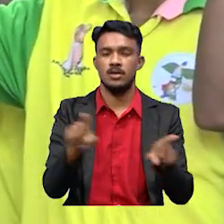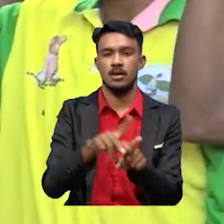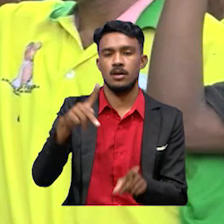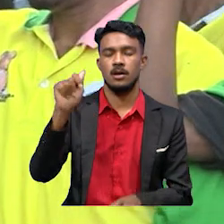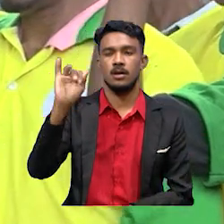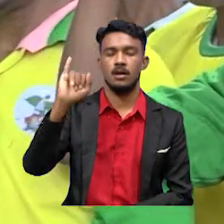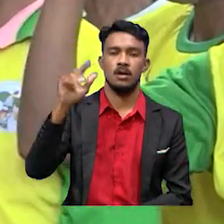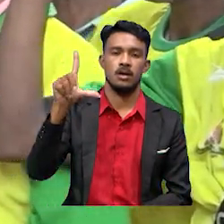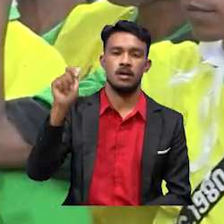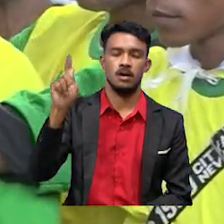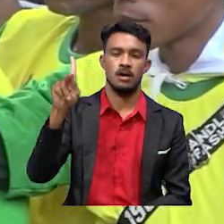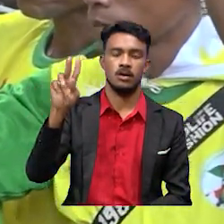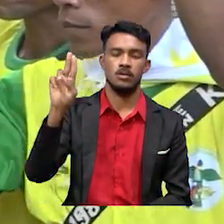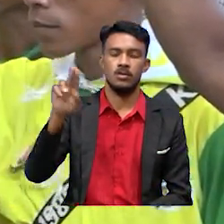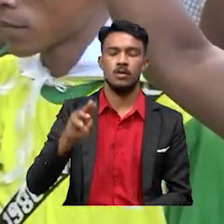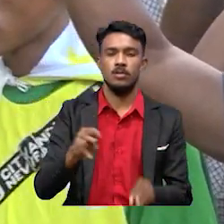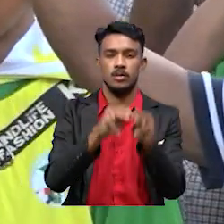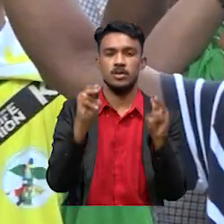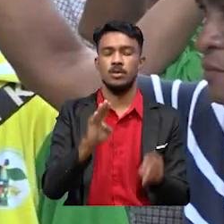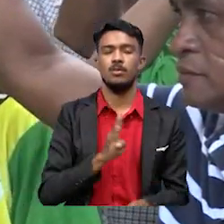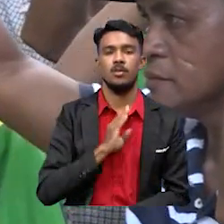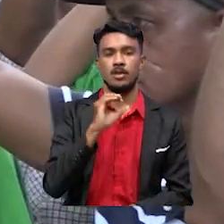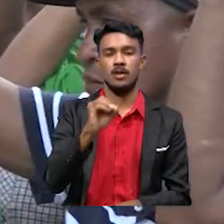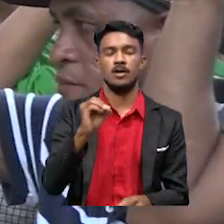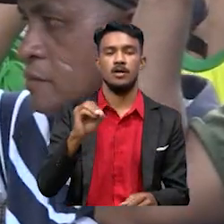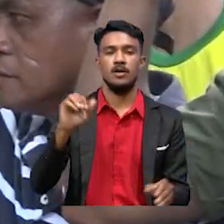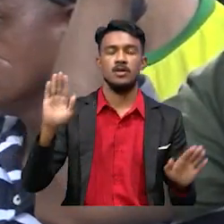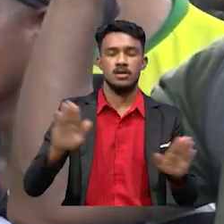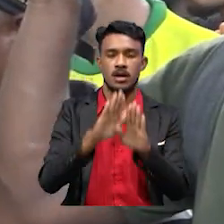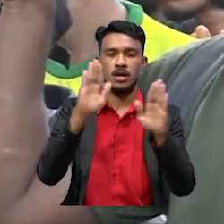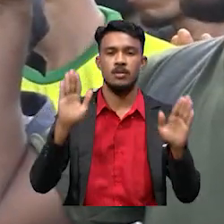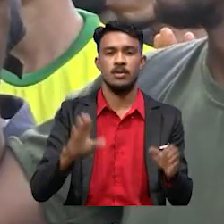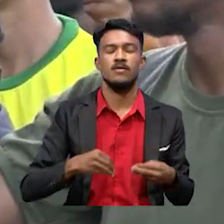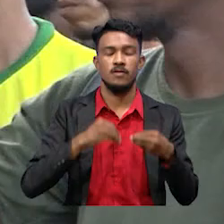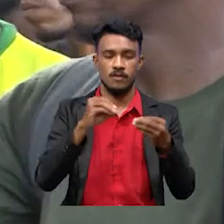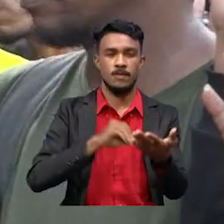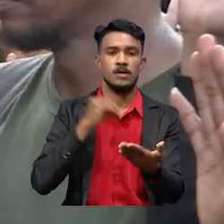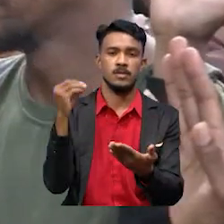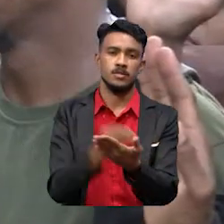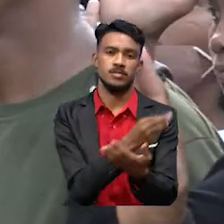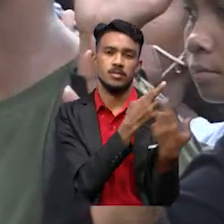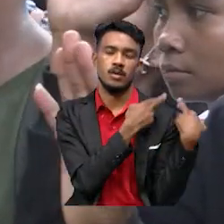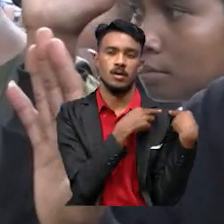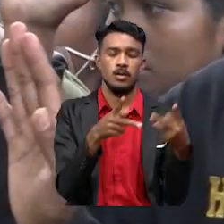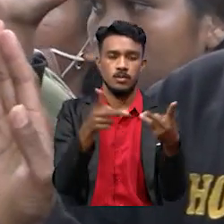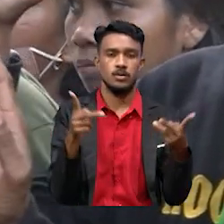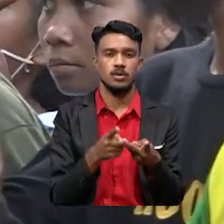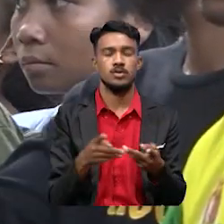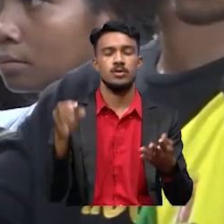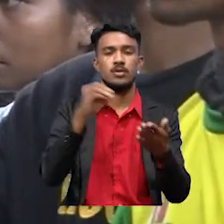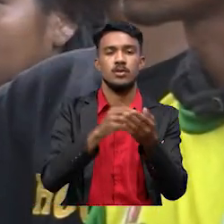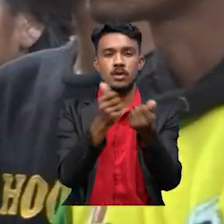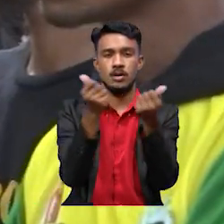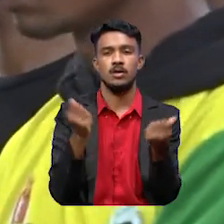no Maliana Vila, município Bobonaro, sábado fim de semana ne. Objetivo tomada de posse ba estrutura nível posto to aldeia ne, o insa